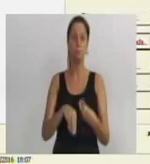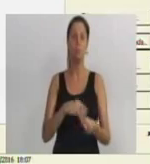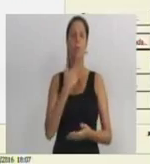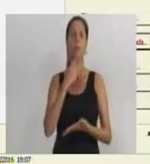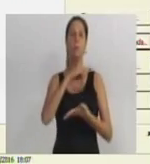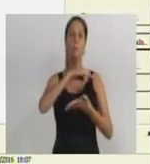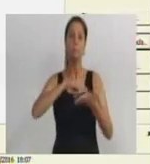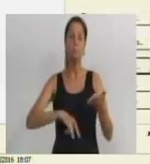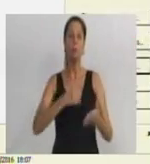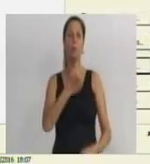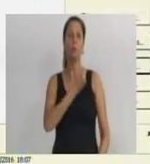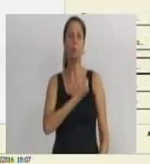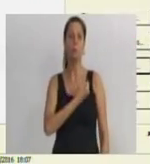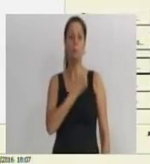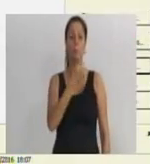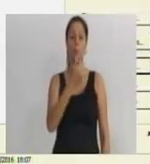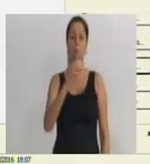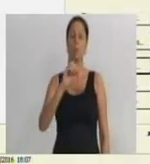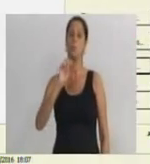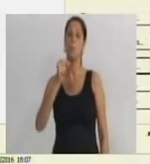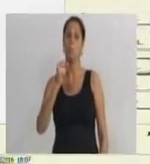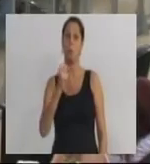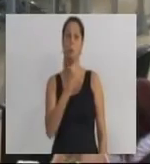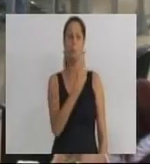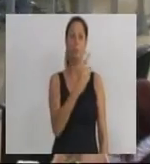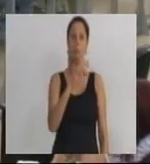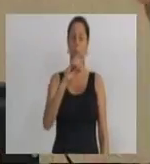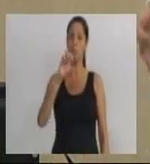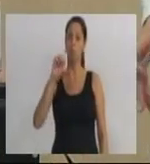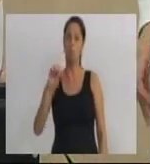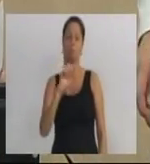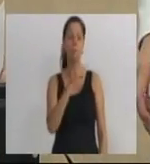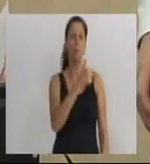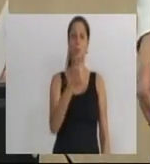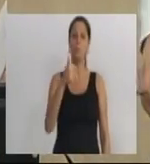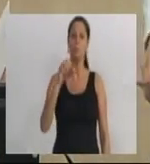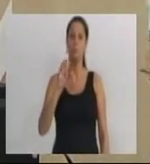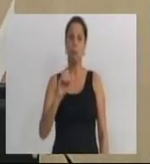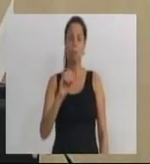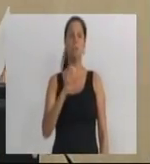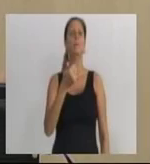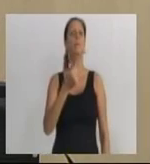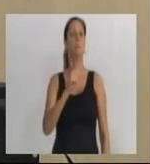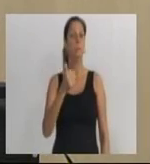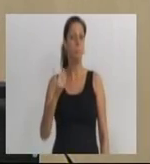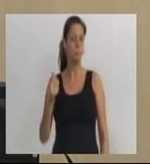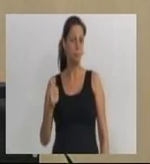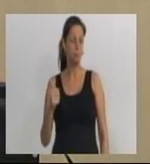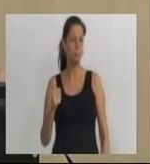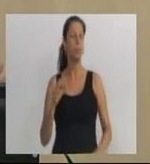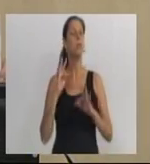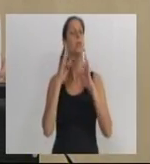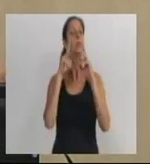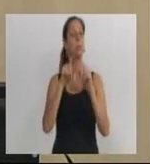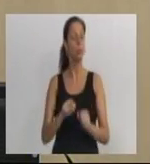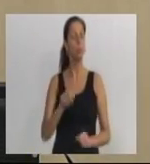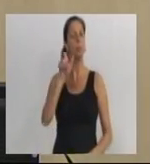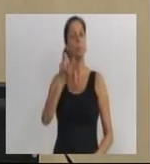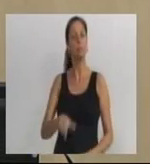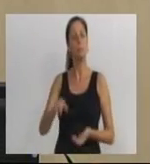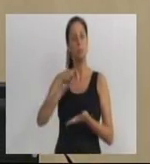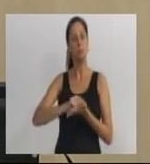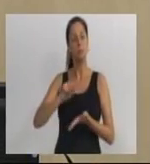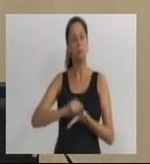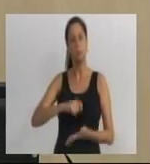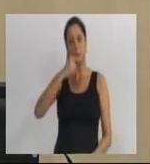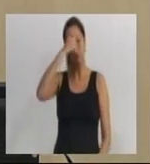requerimento 108, 109, 110, 111, todos de autoria do vereador Adriano